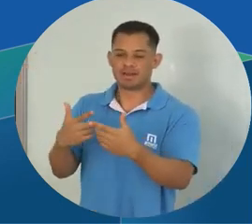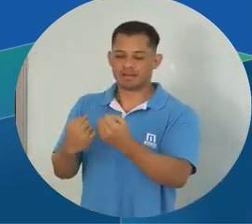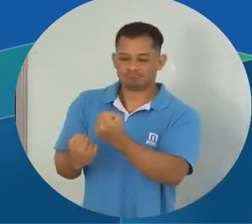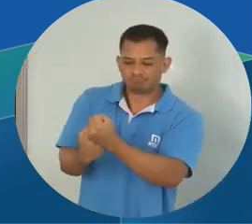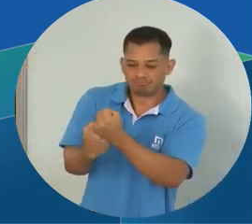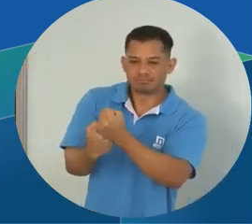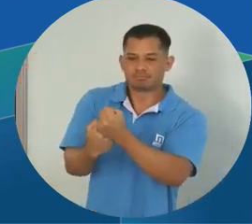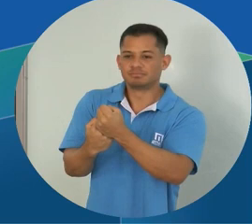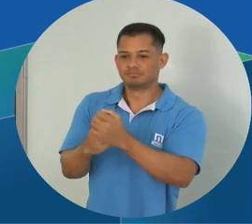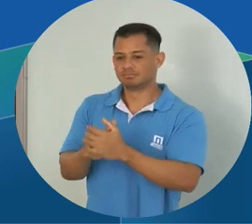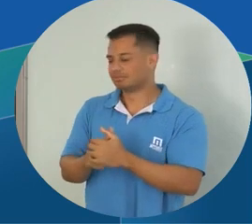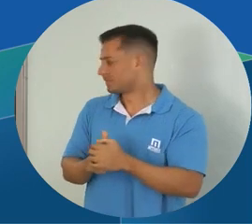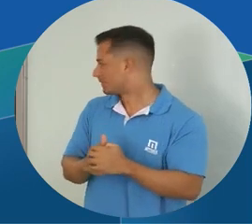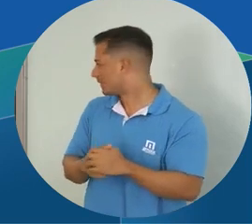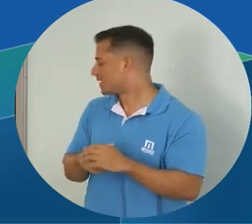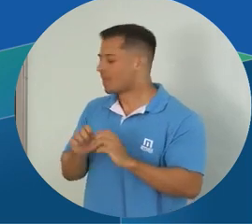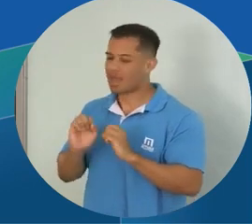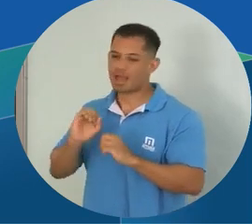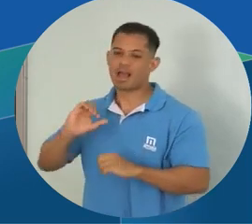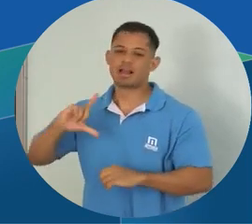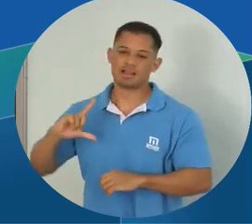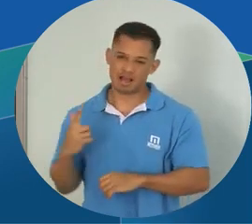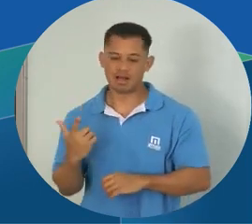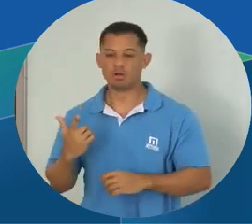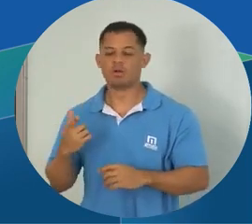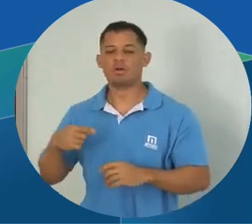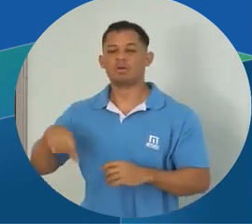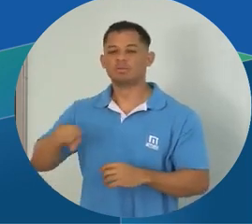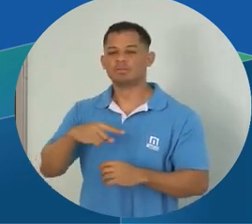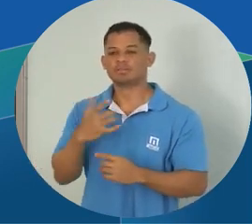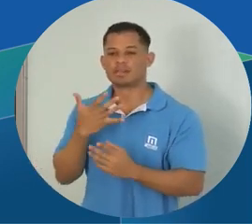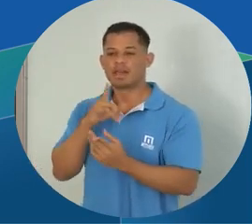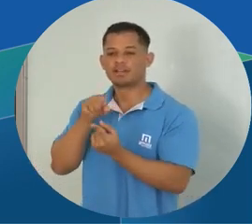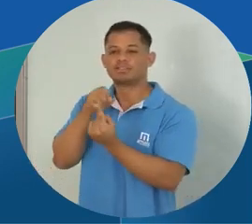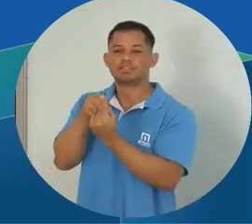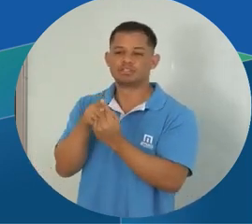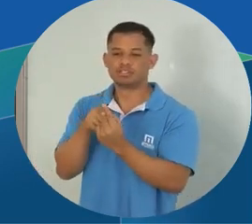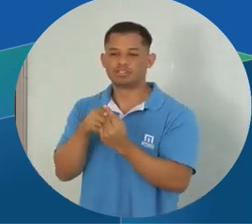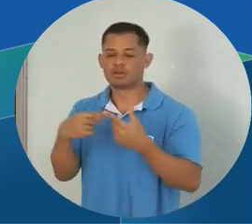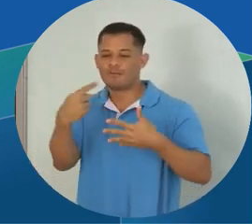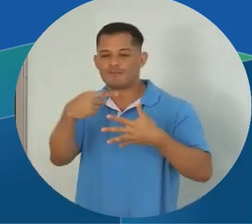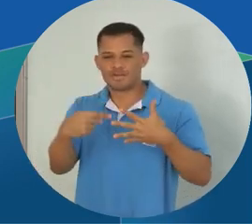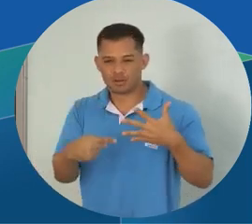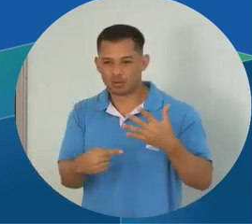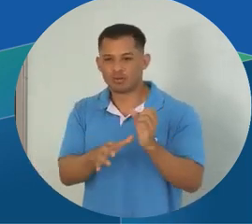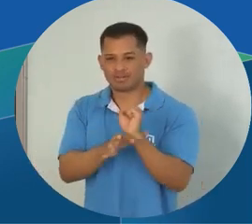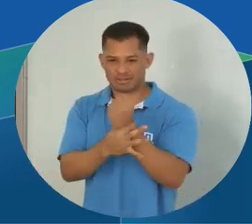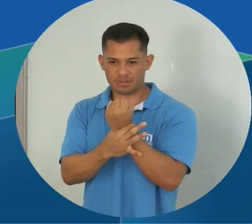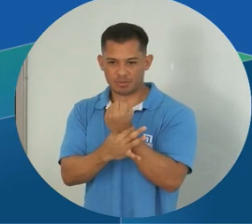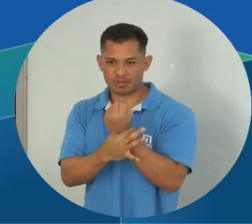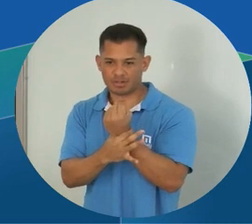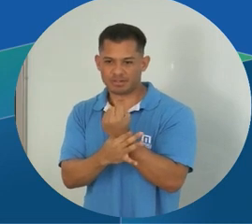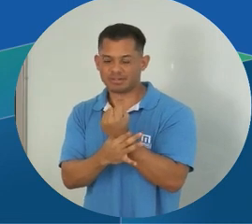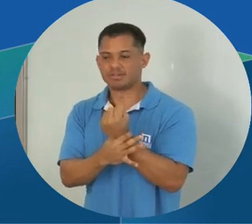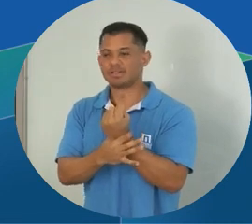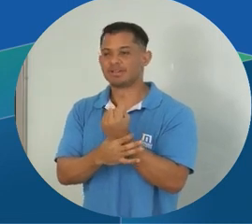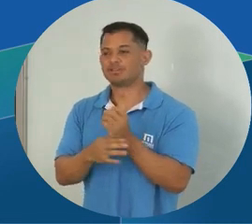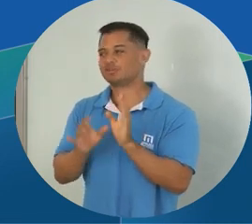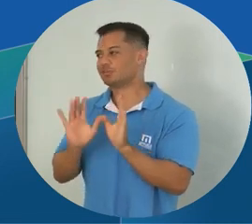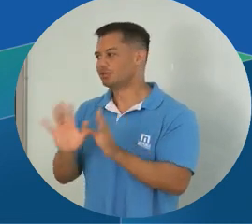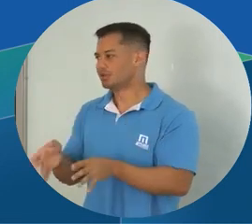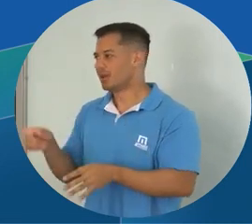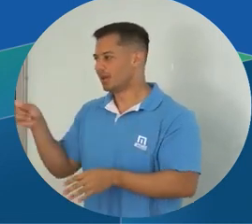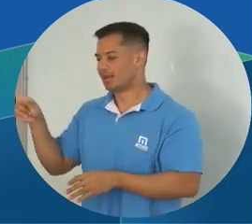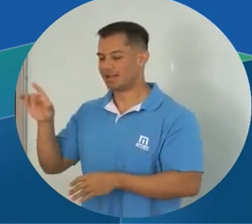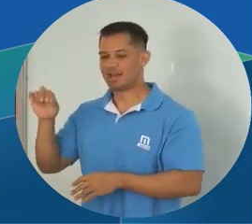e, claro, buscando atingir os fatores de segurança, como foi bem colocado